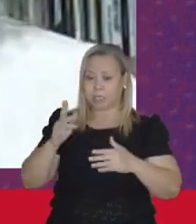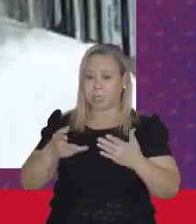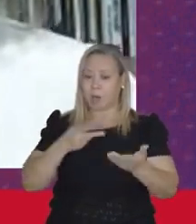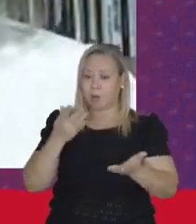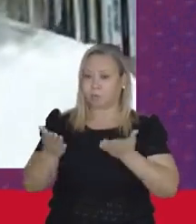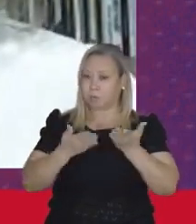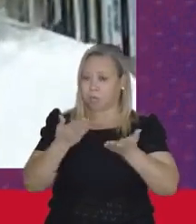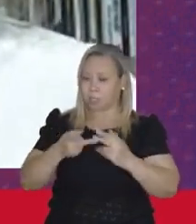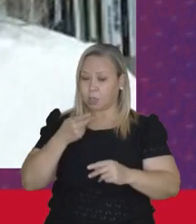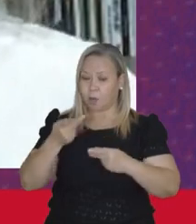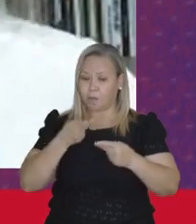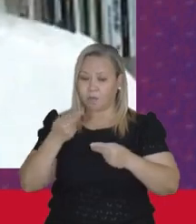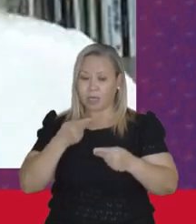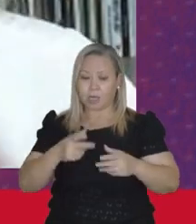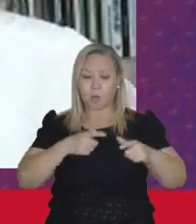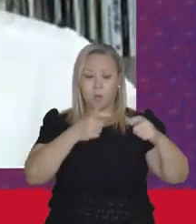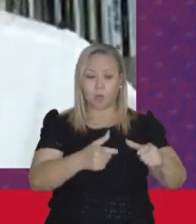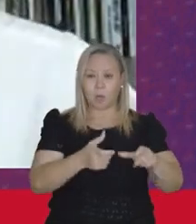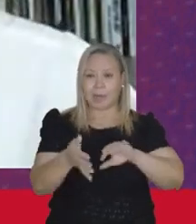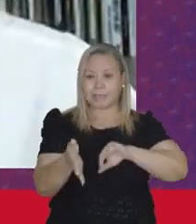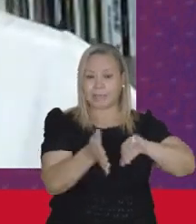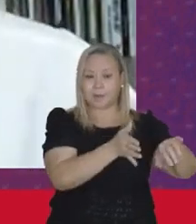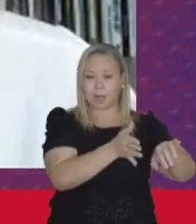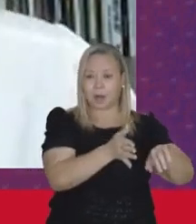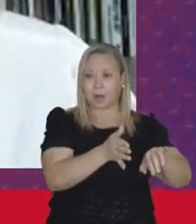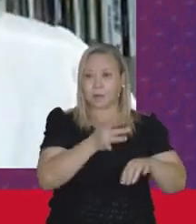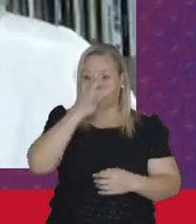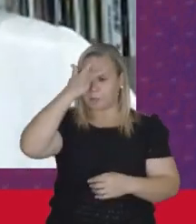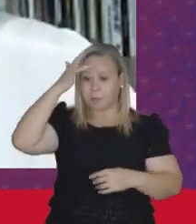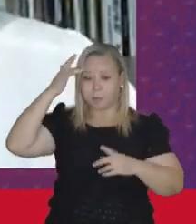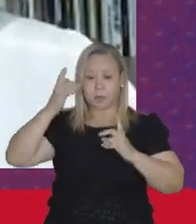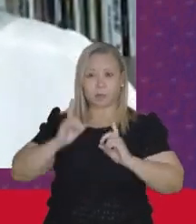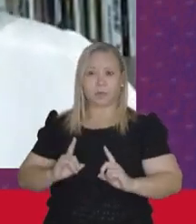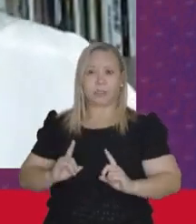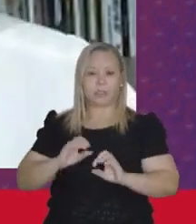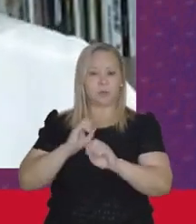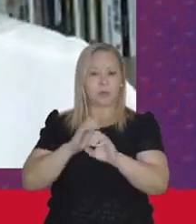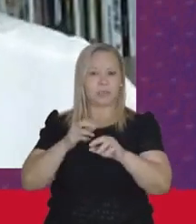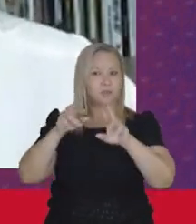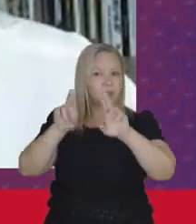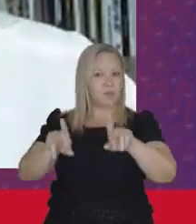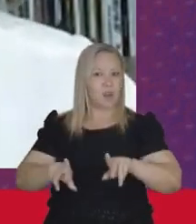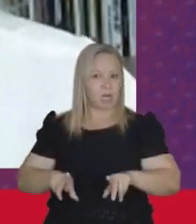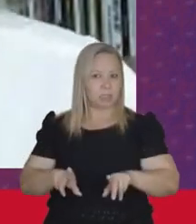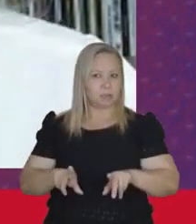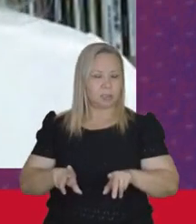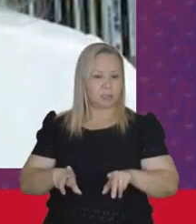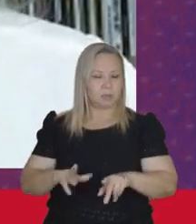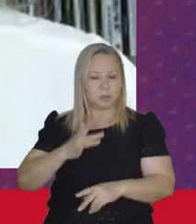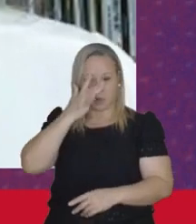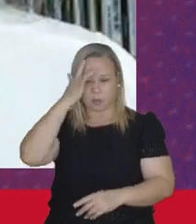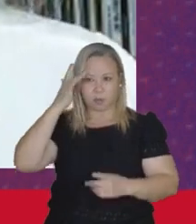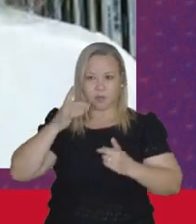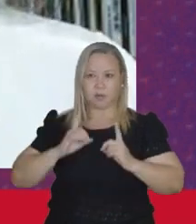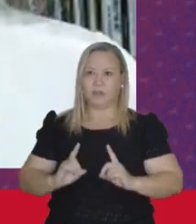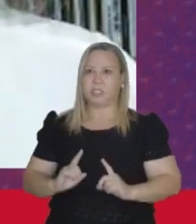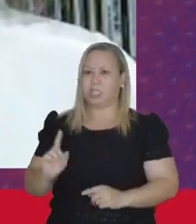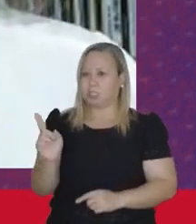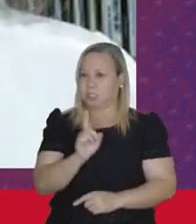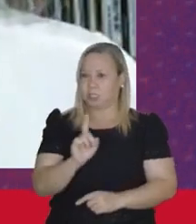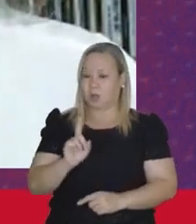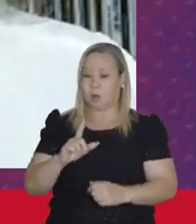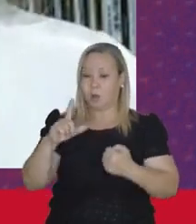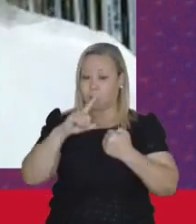espaço segregado para pessoas com deficiência e de nenhuma educação diferenciada para as pessoas com deficiência. O